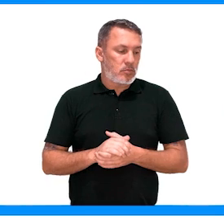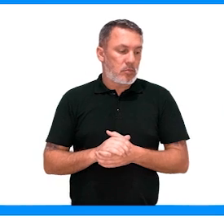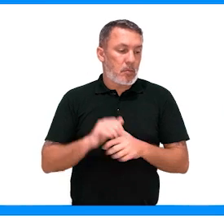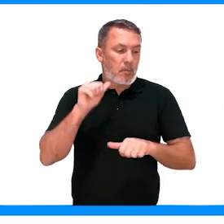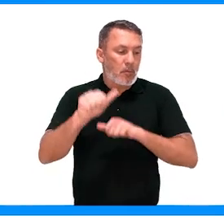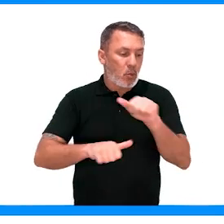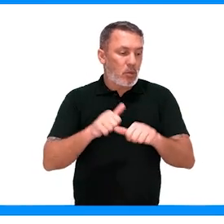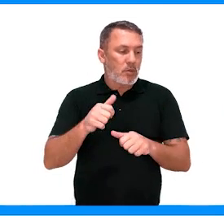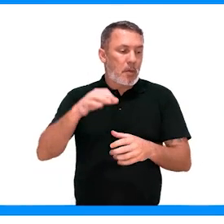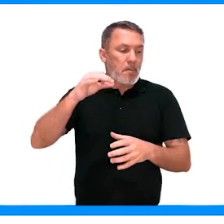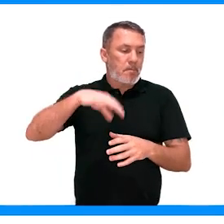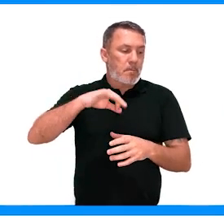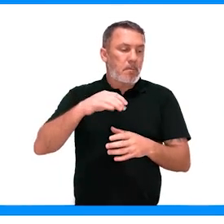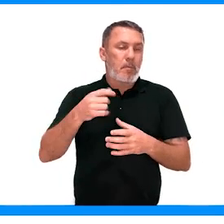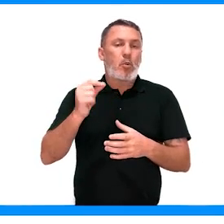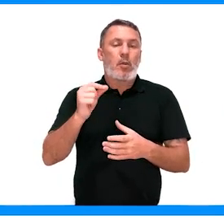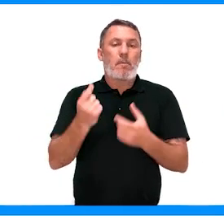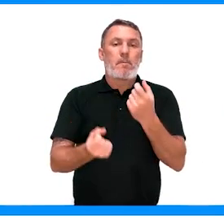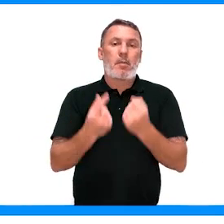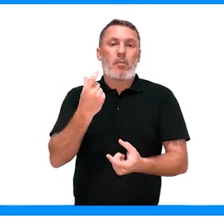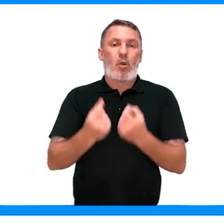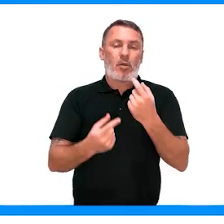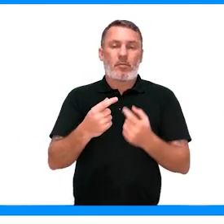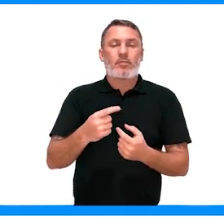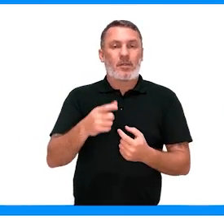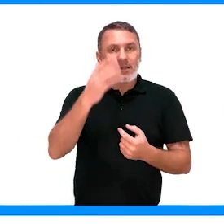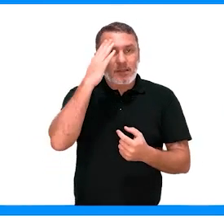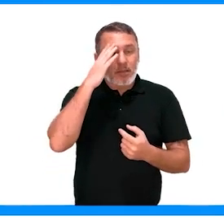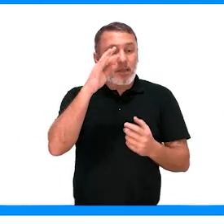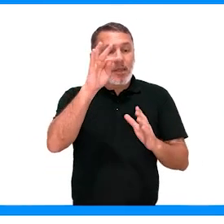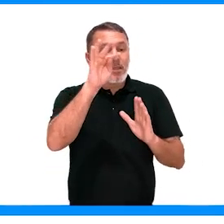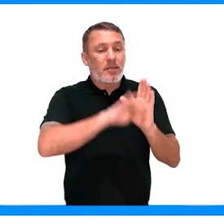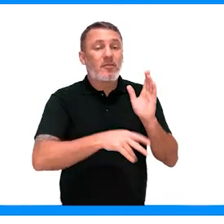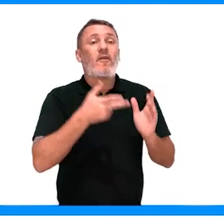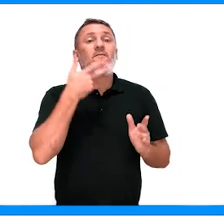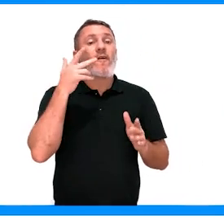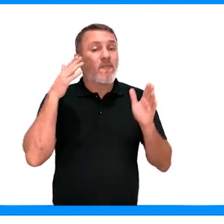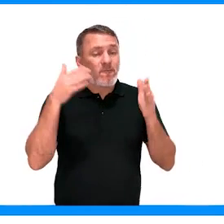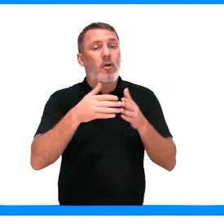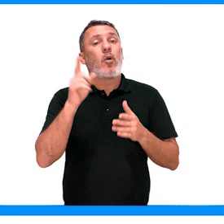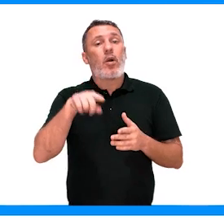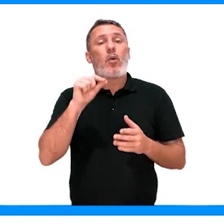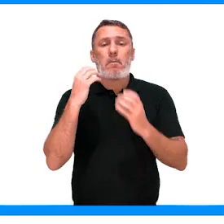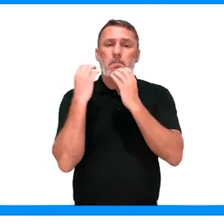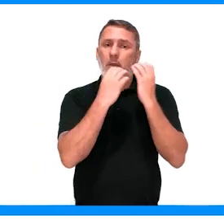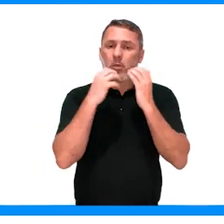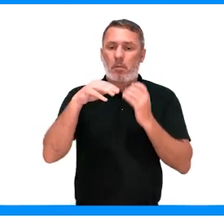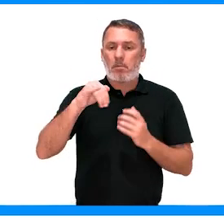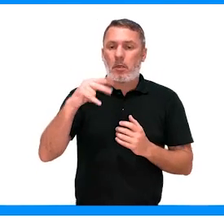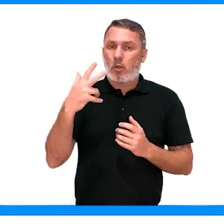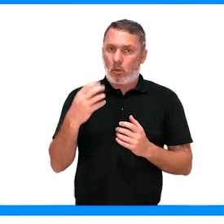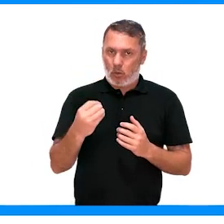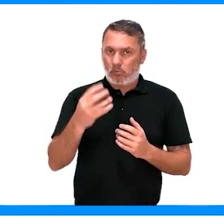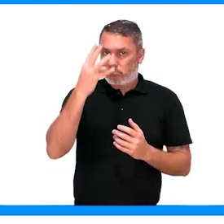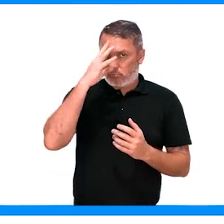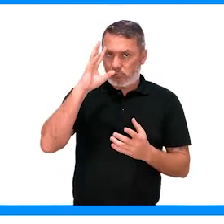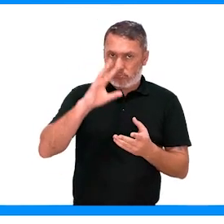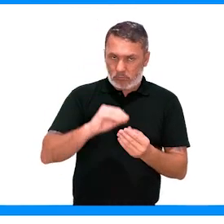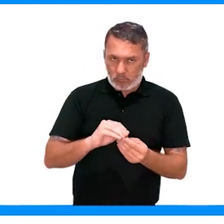milho. E logo no título já se vê o nome de milho em espanhol. El maíz peruano en la